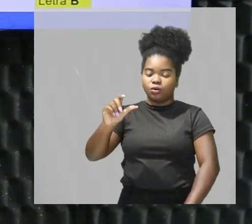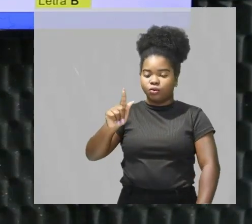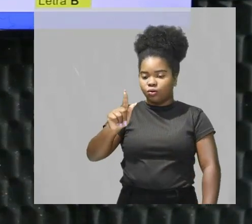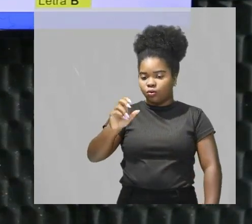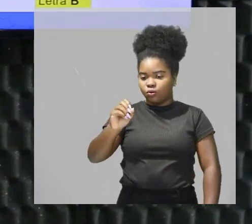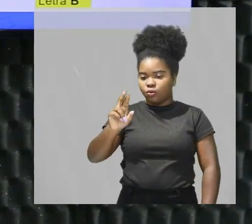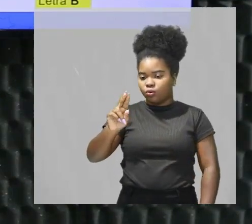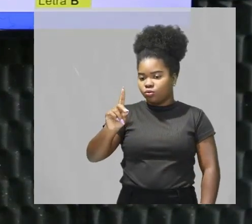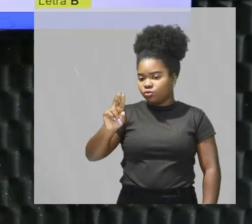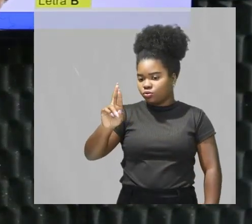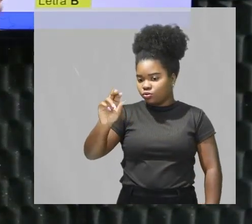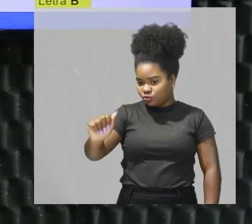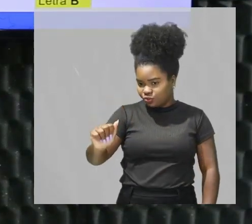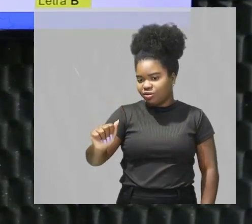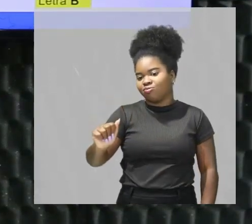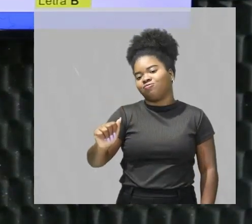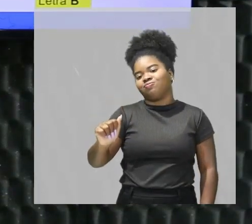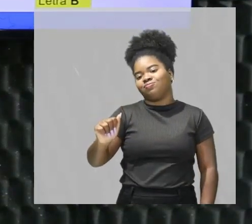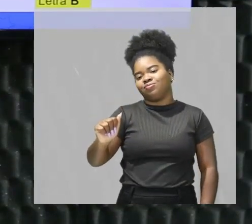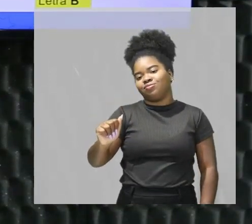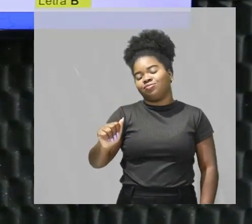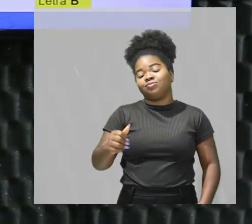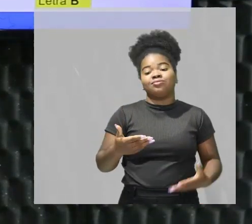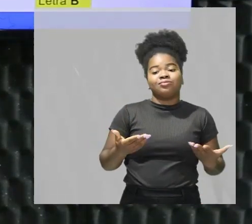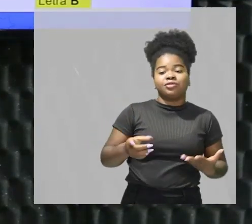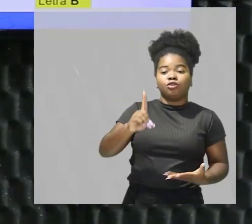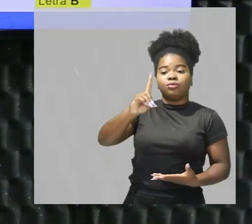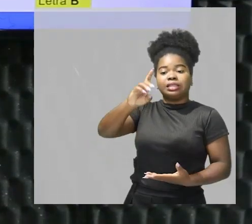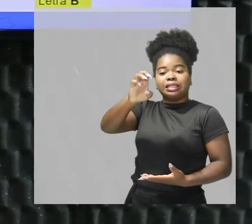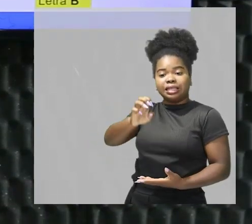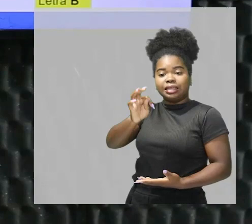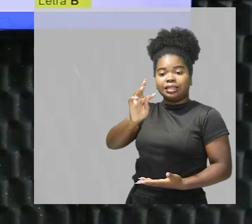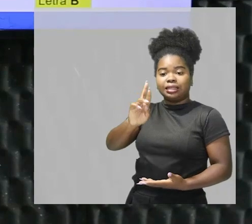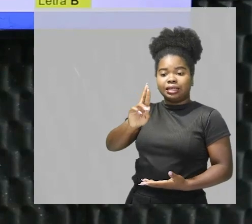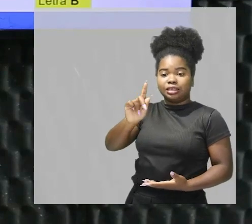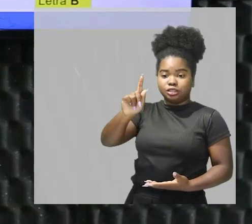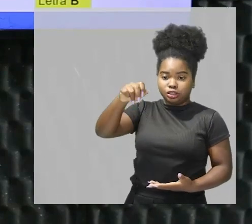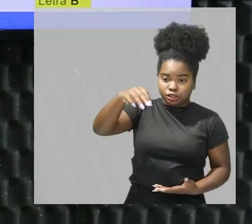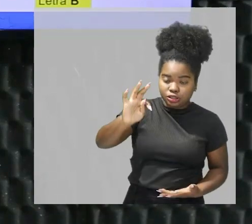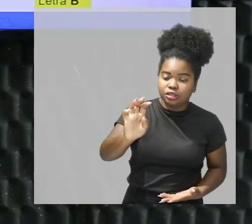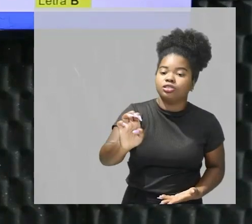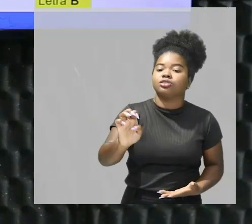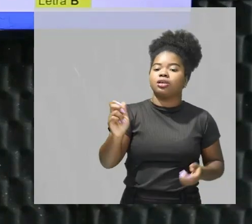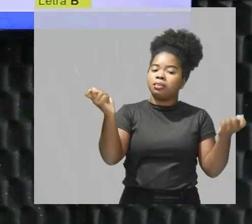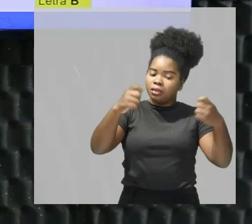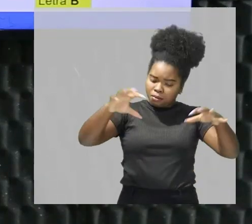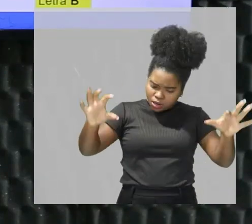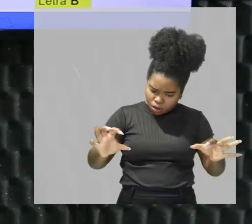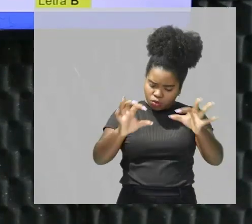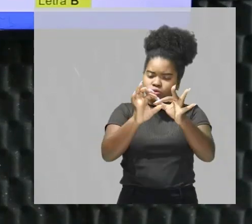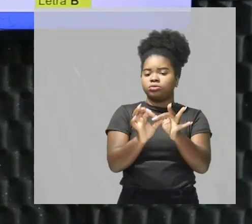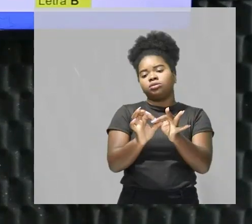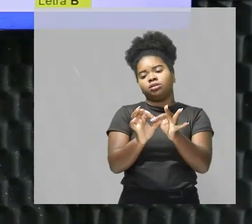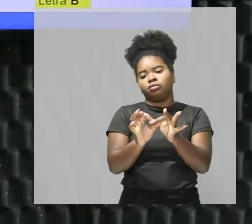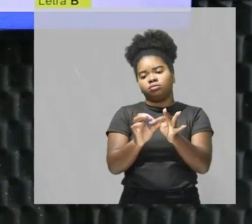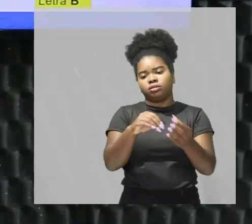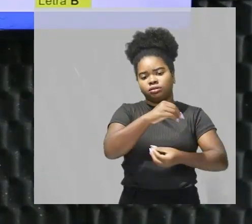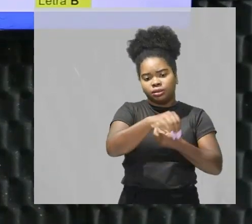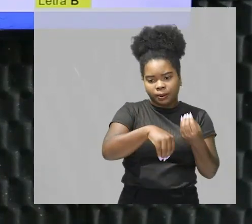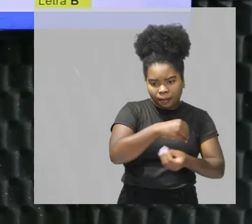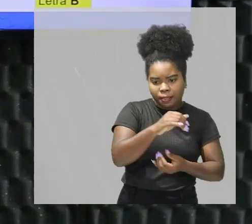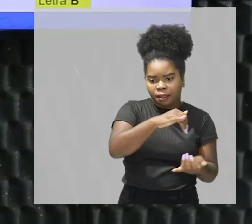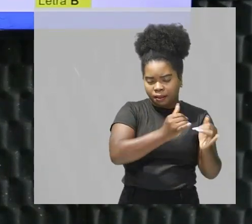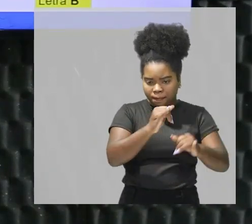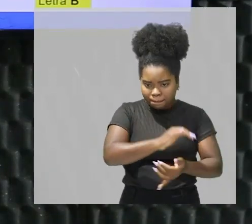através do detergente, eu vou conseguir unir essas substâncias que elas são, a princípio,